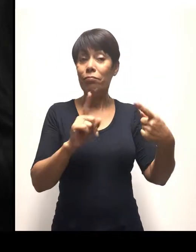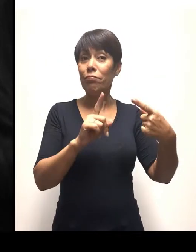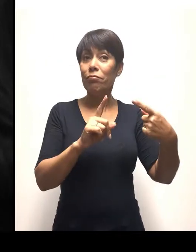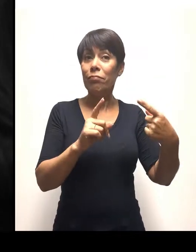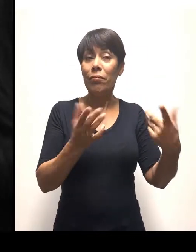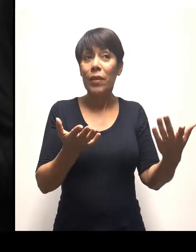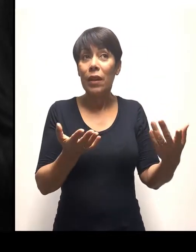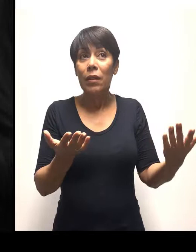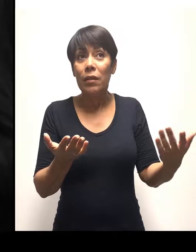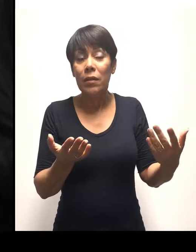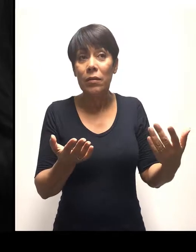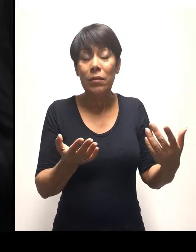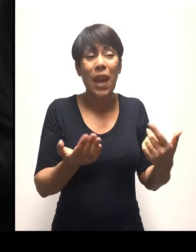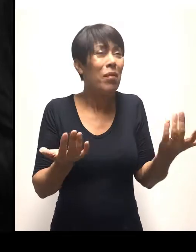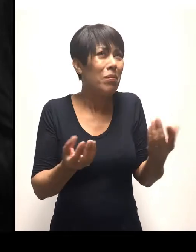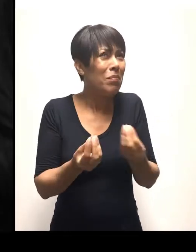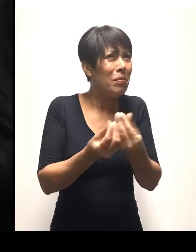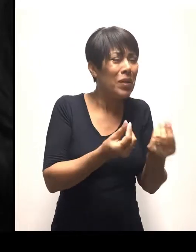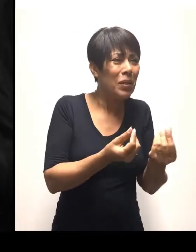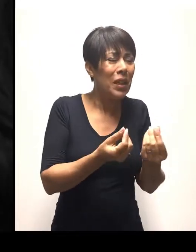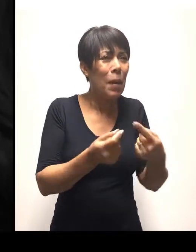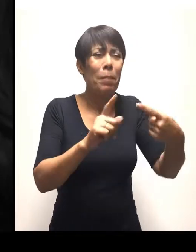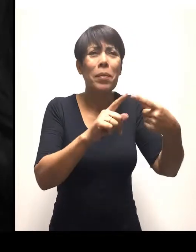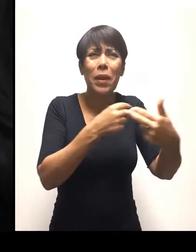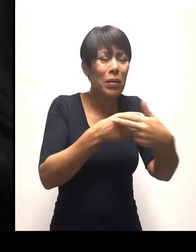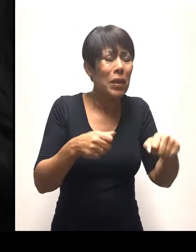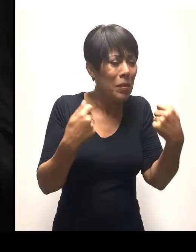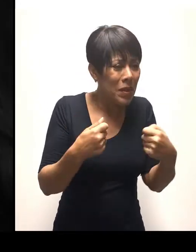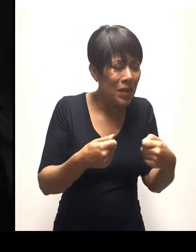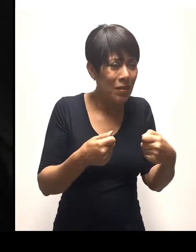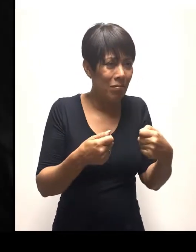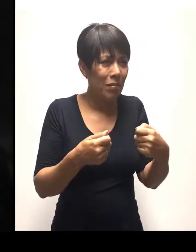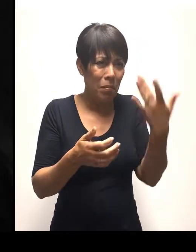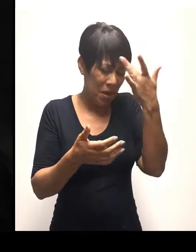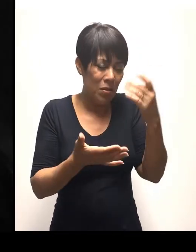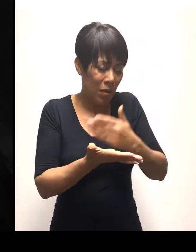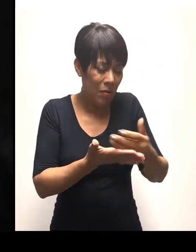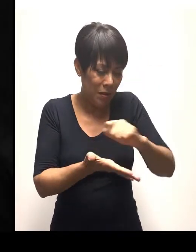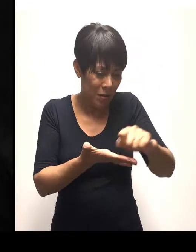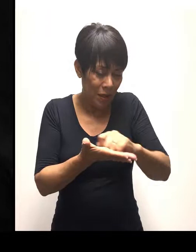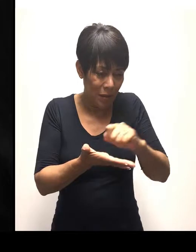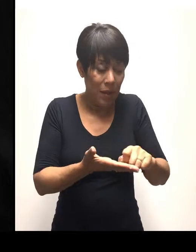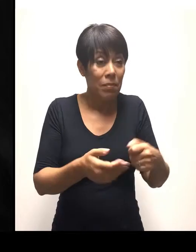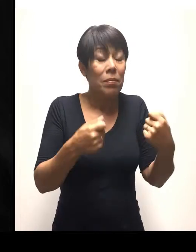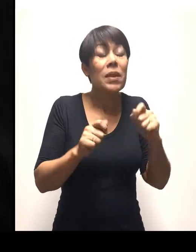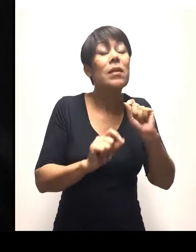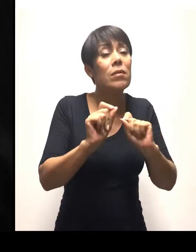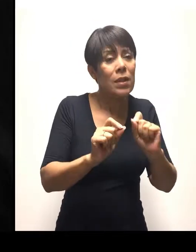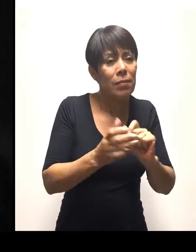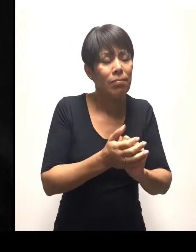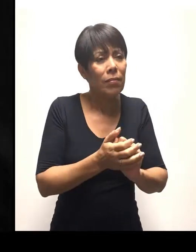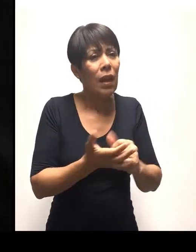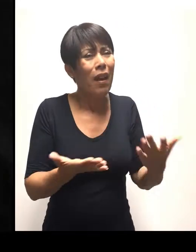primeira nem é qualidade, mas a primeira necessidade de quem escreve é ter essa capacidade